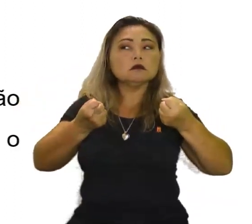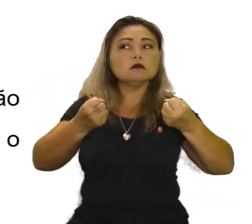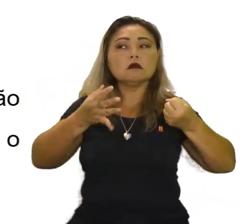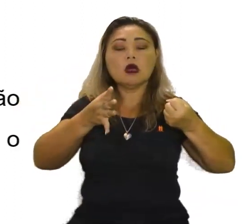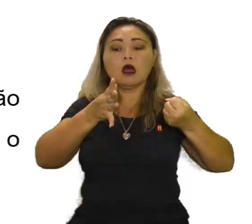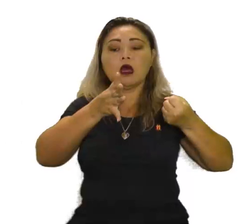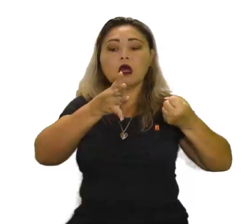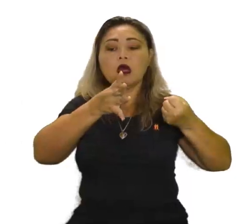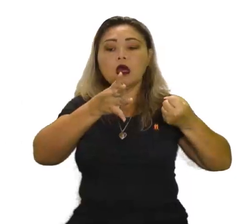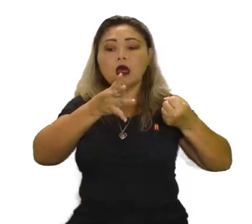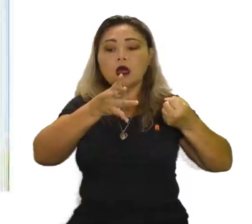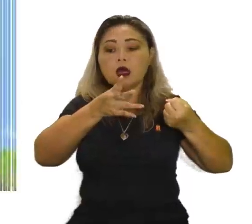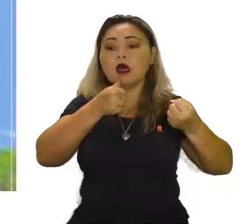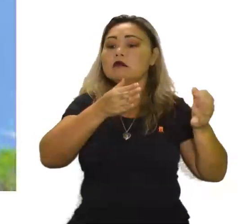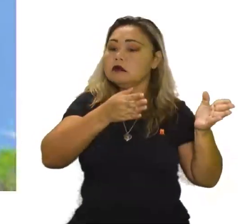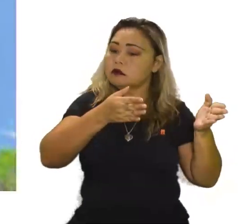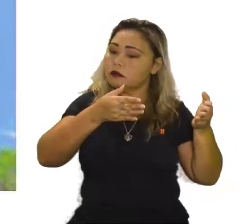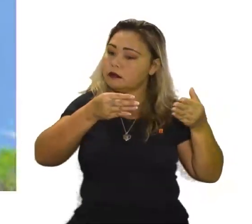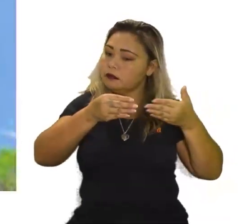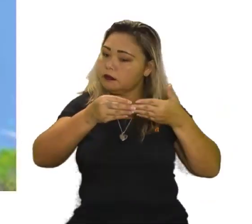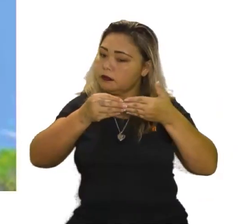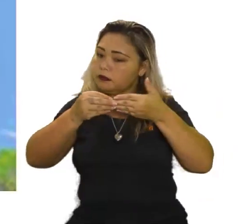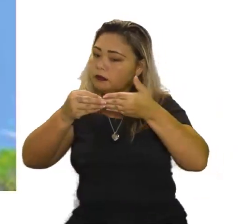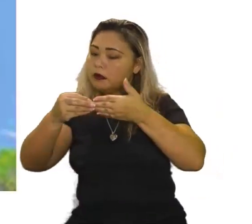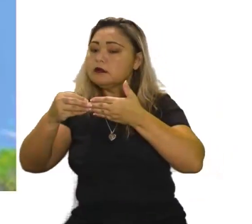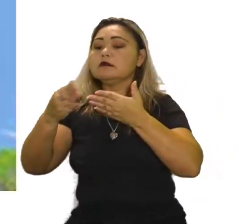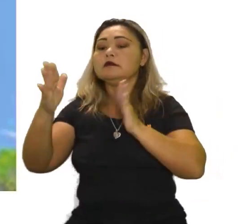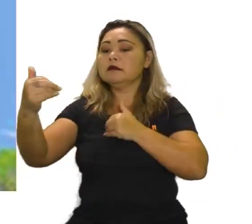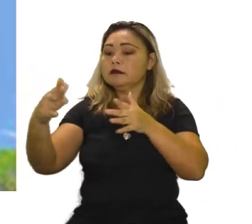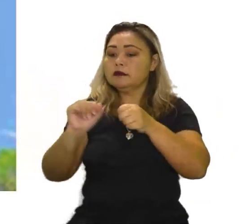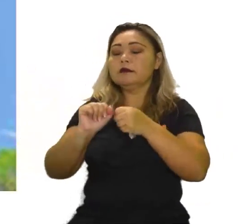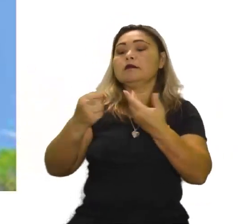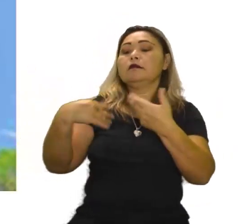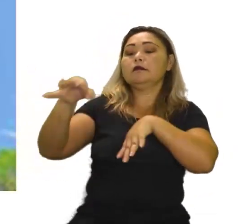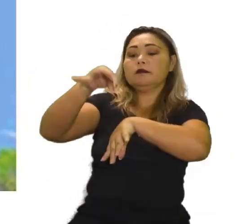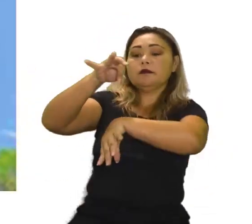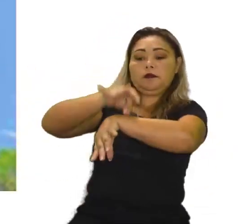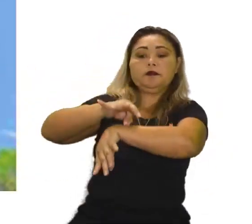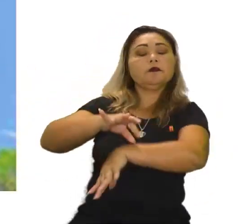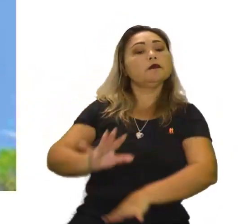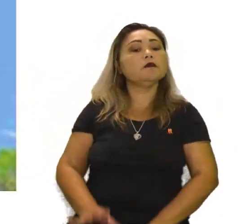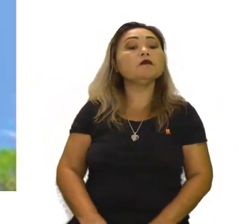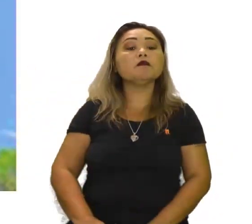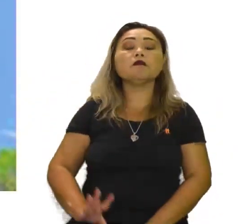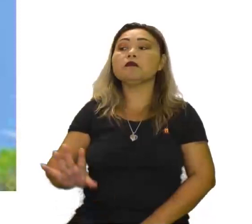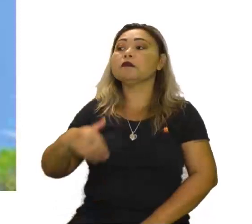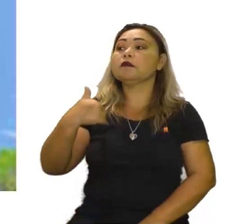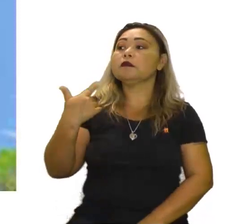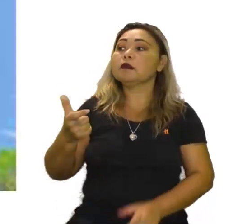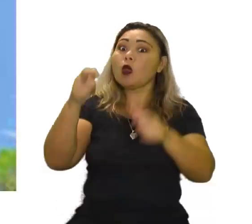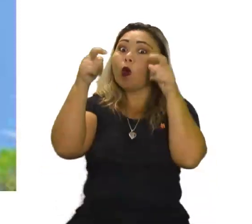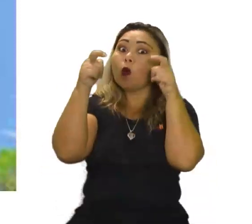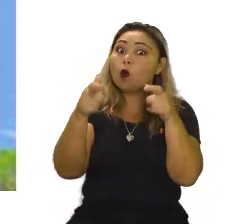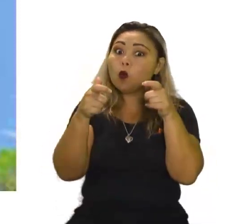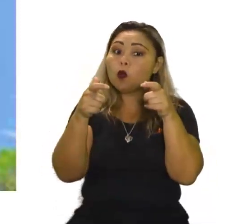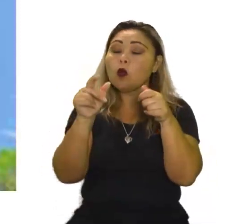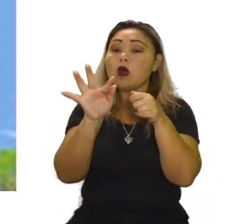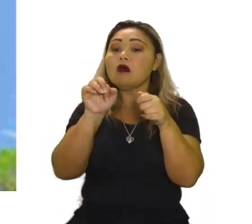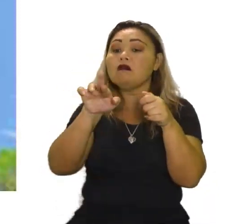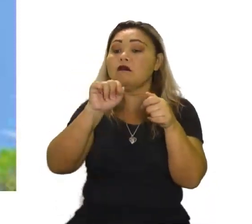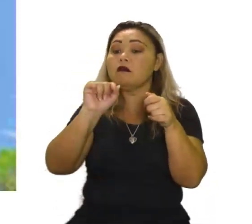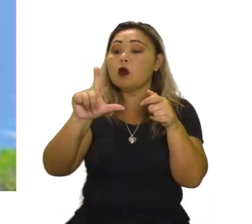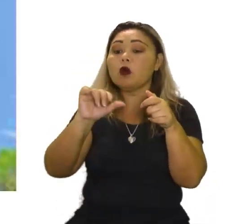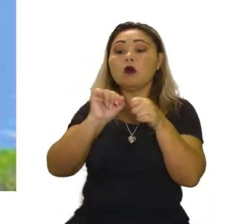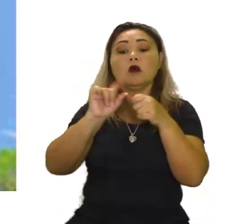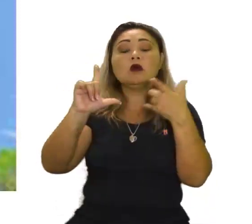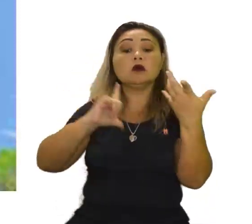esses apiários, tá bom? Tudo bem. O local, além, né, de ter a estação floral, ele tem